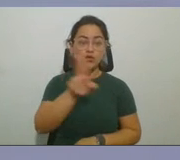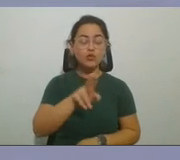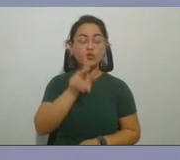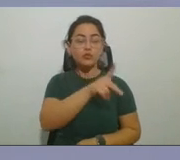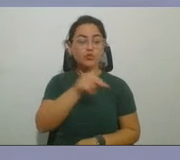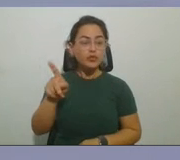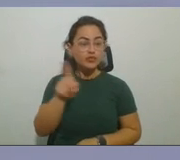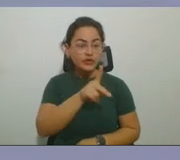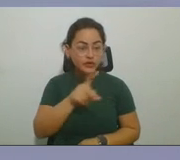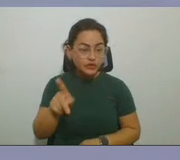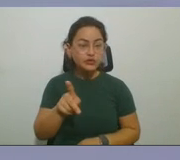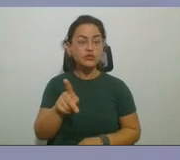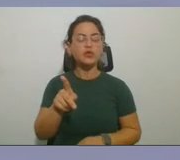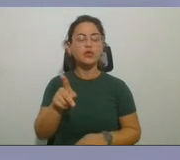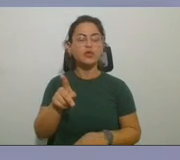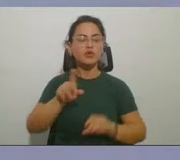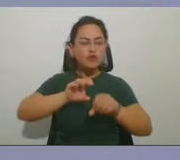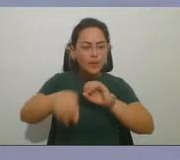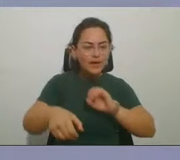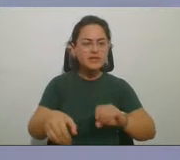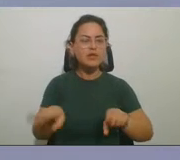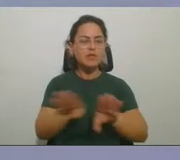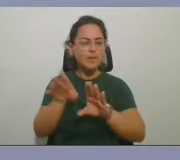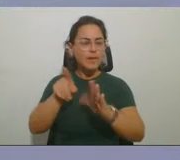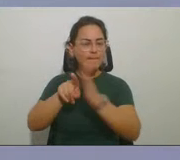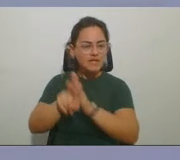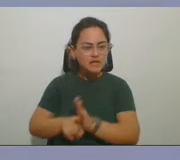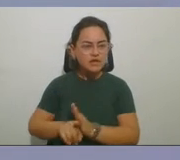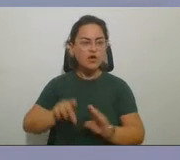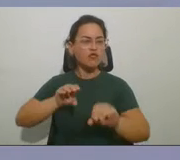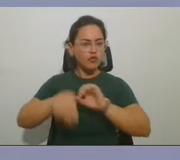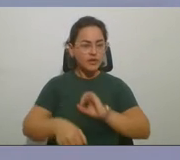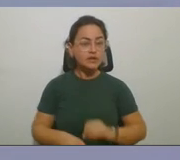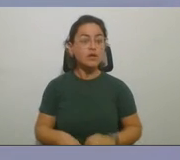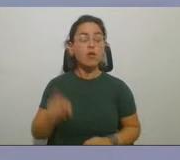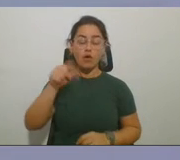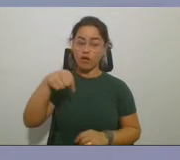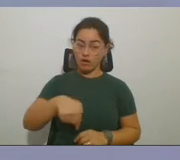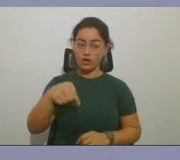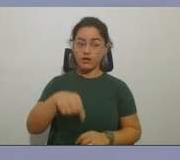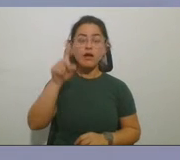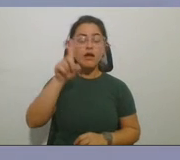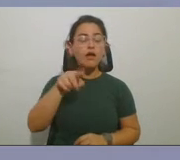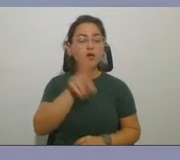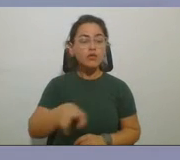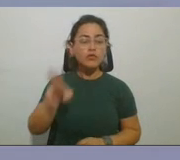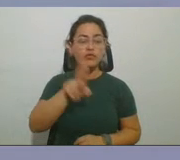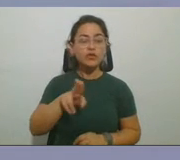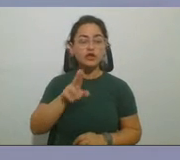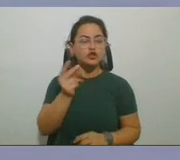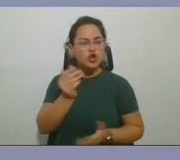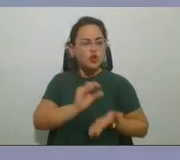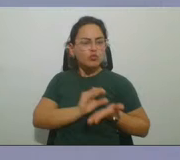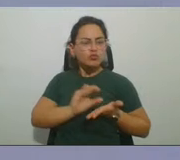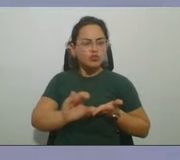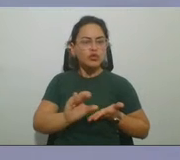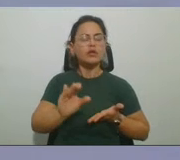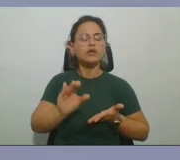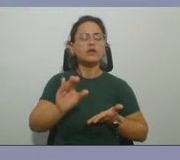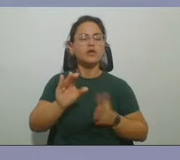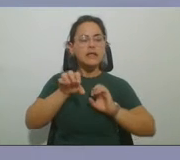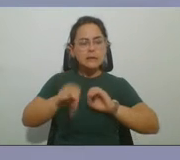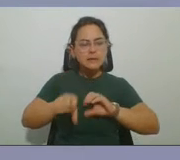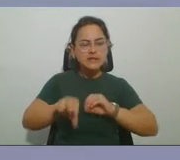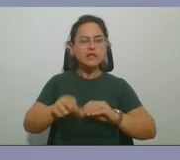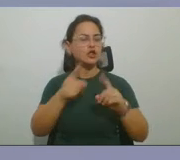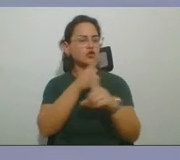e pesquisadores. É uma universidade que investe no ensino, na ciência e em projetos sociais